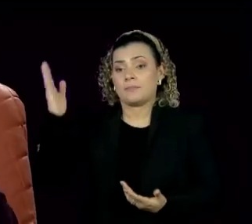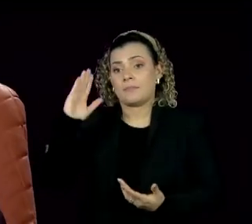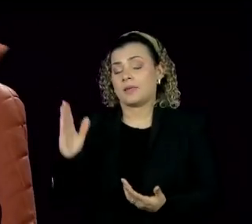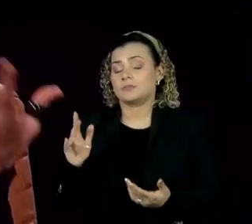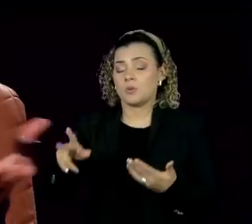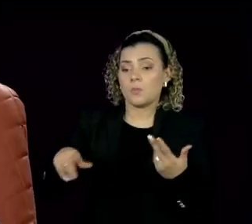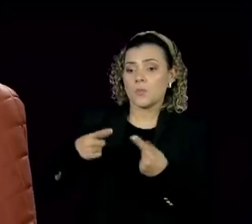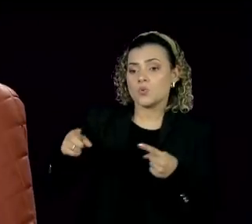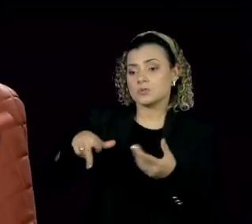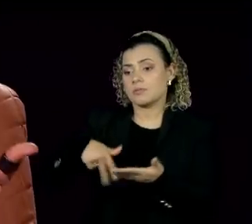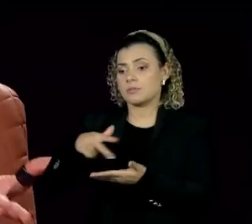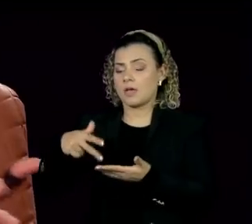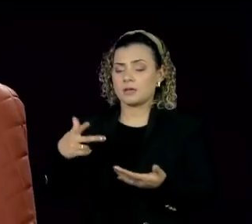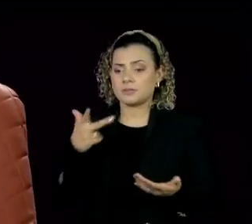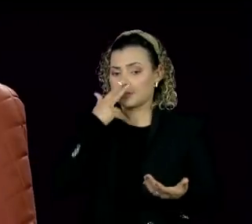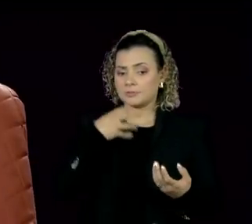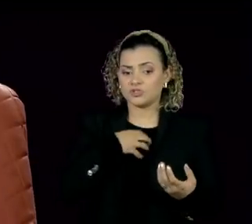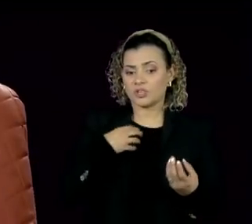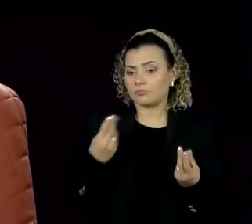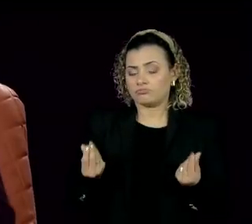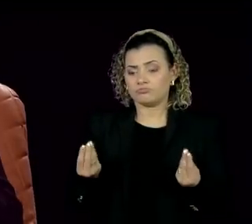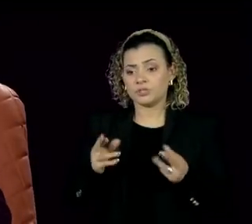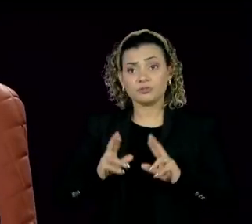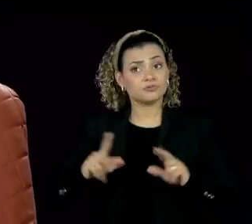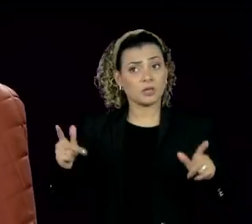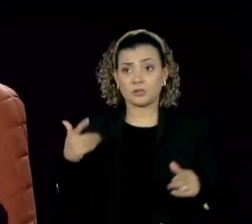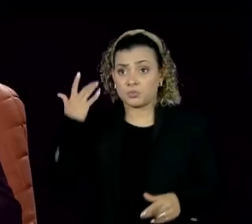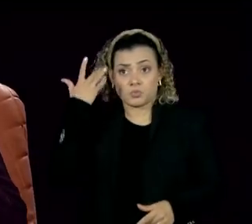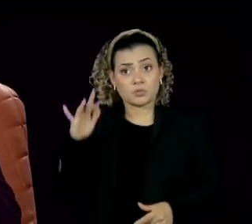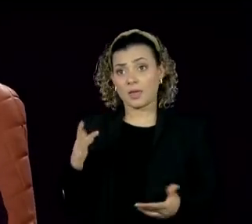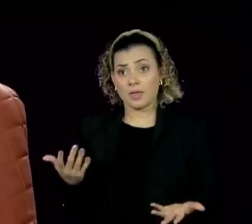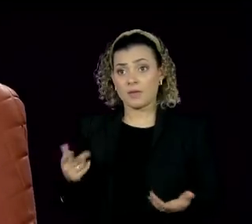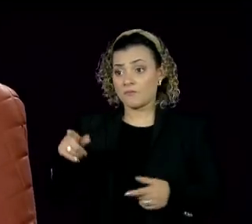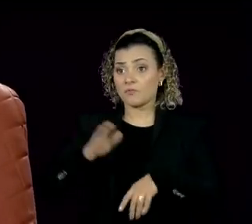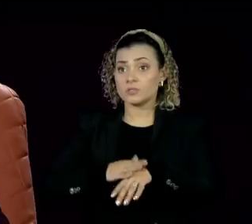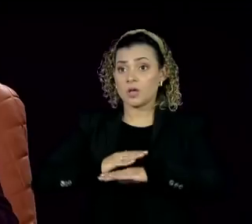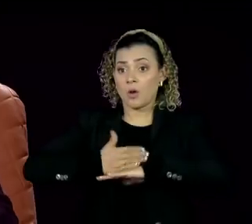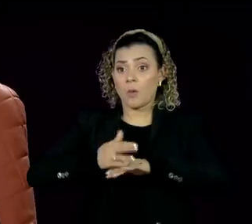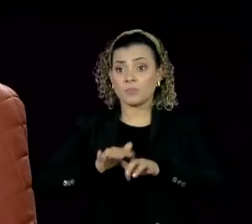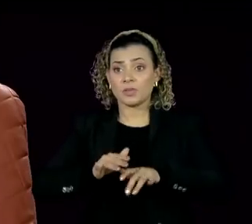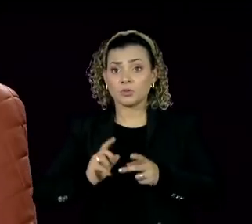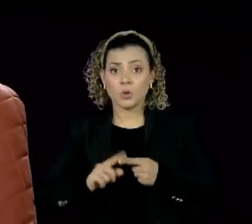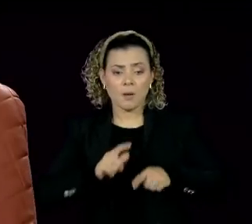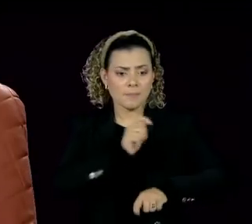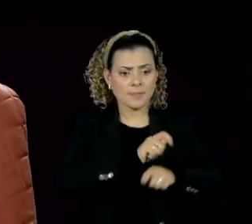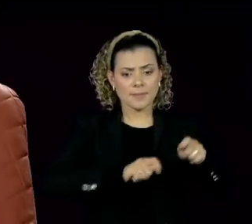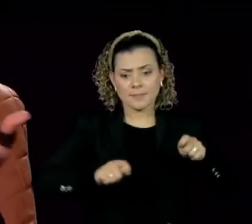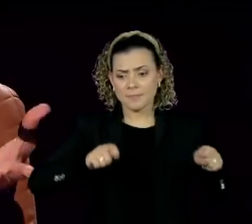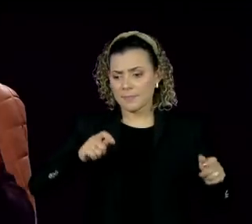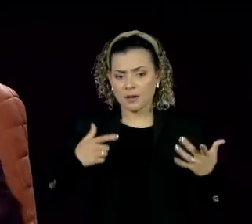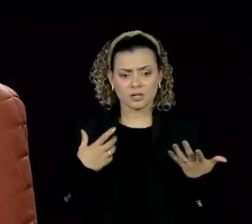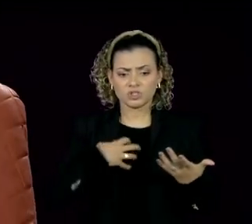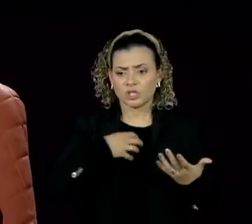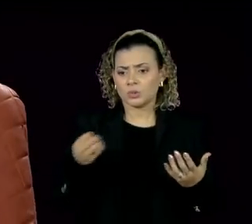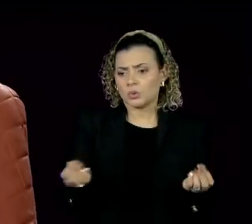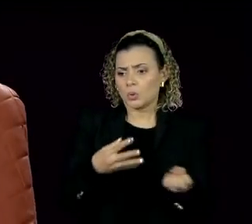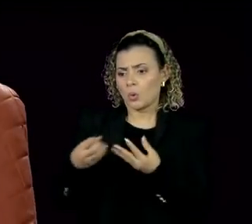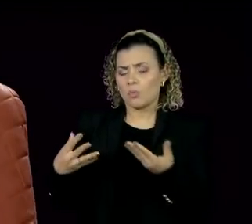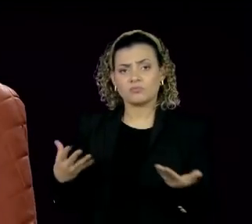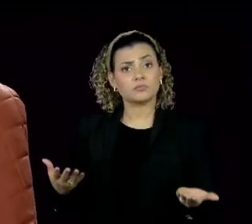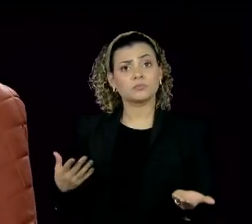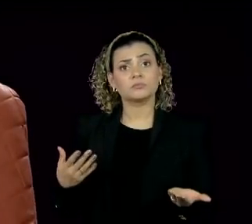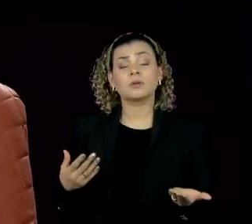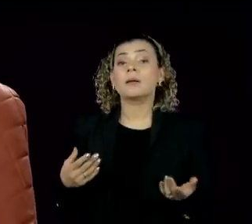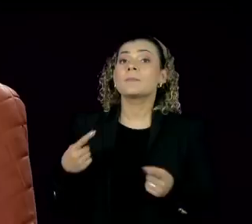música dançante, dessa dance music, você usando aí computador, sample, bateria eletrônica. A gente aqui, a gente